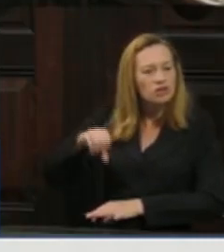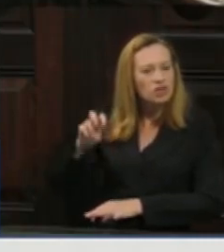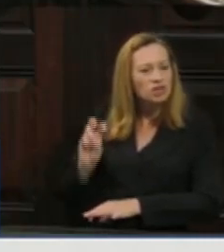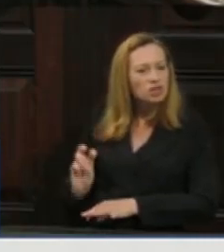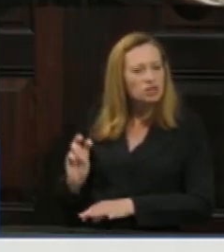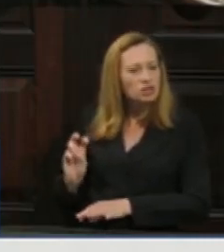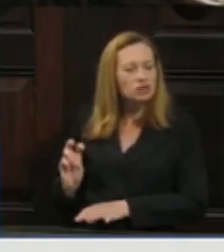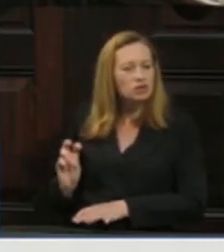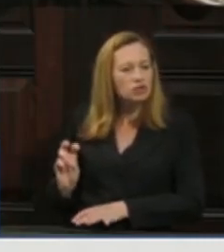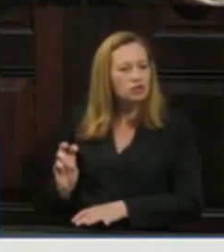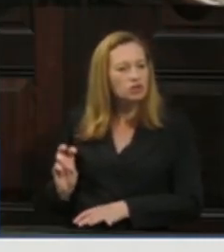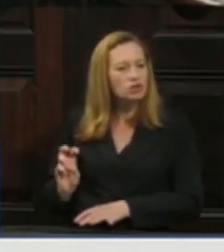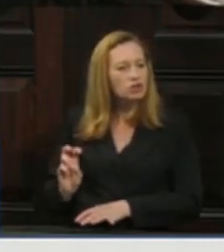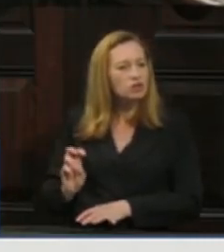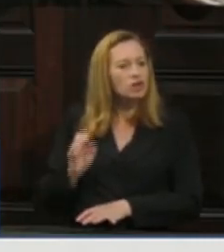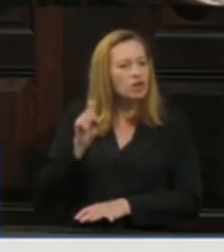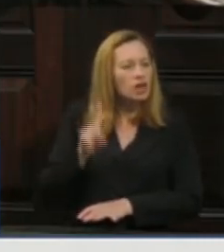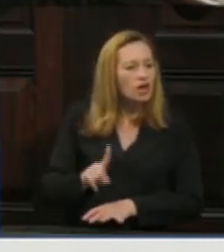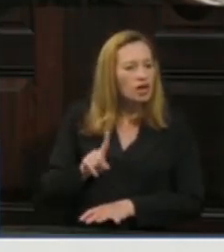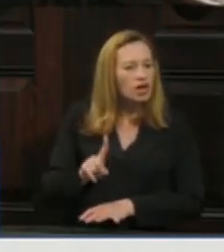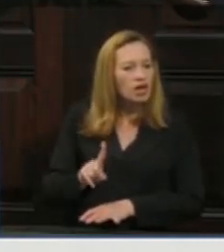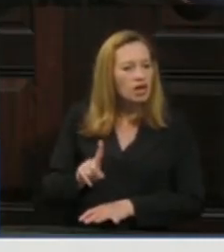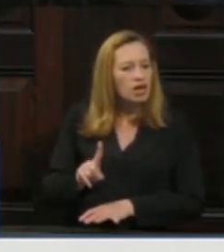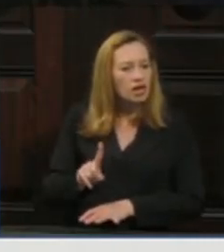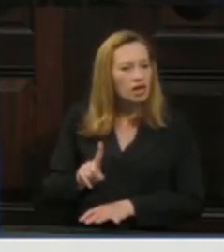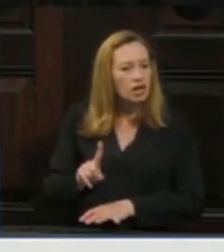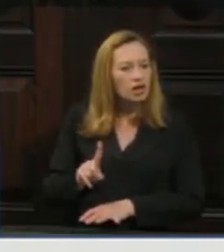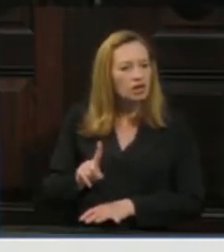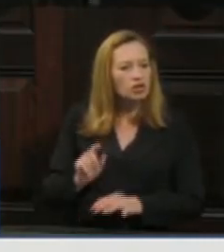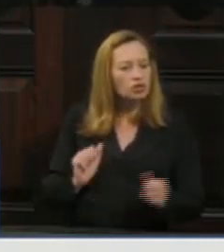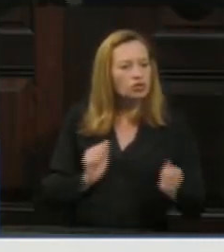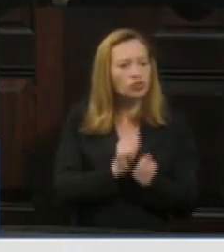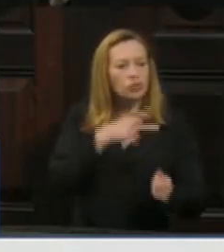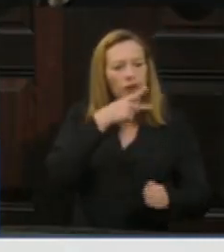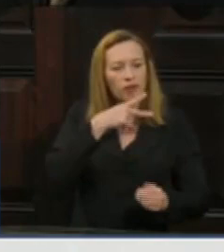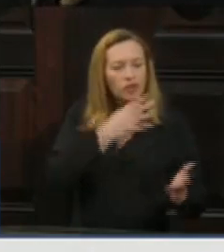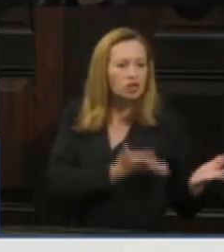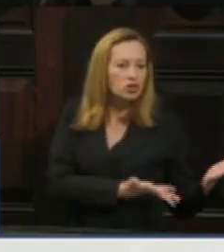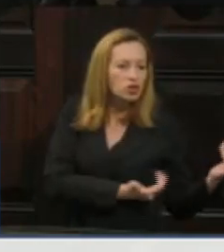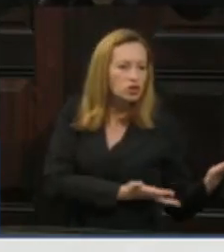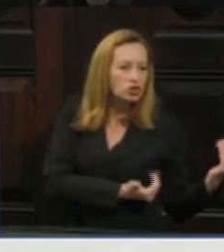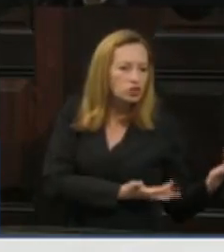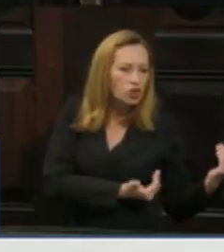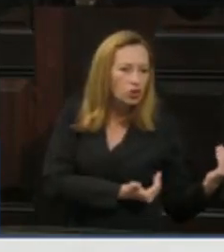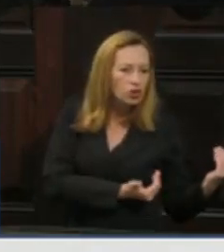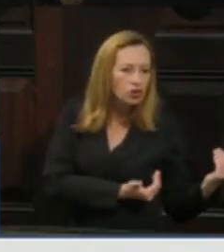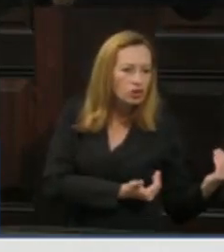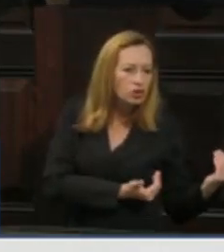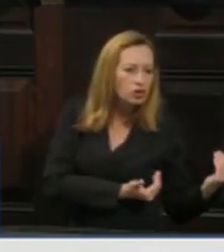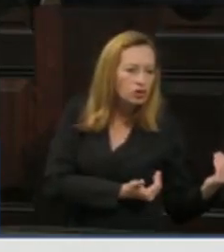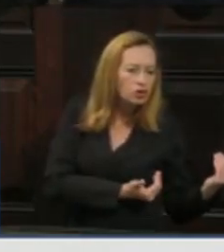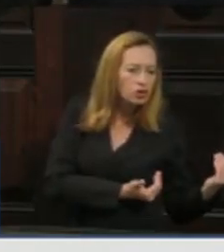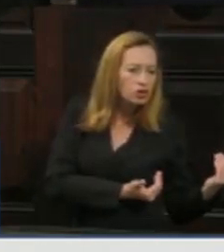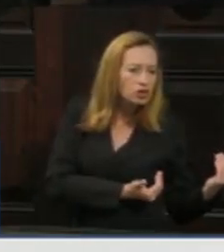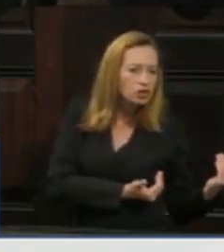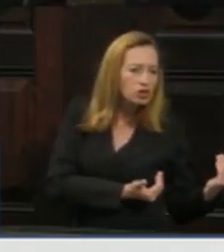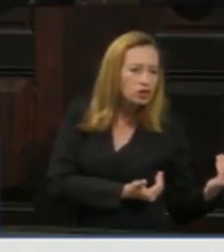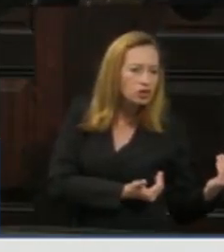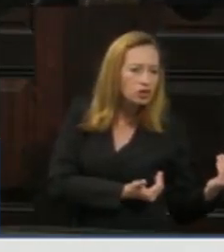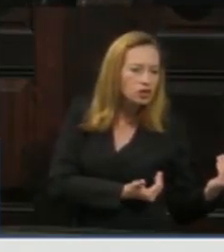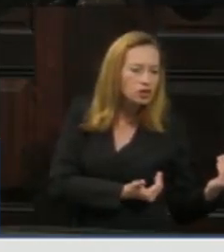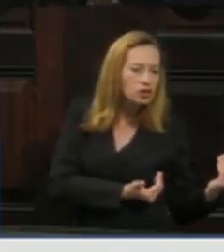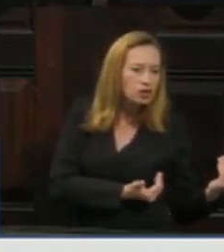da criação do Legisla Aqui, do projeto de resolução que tem referência a essa questão do regimento interno. Mas eu gostaria que fosse